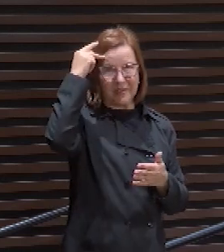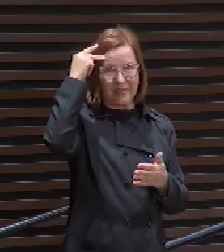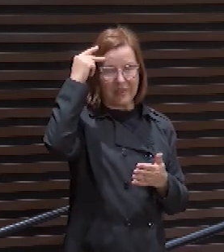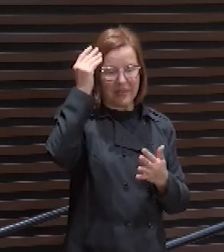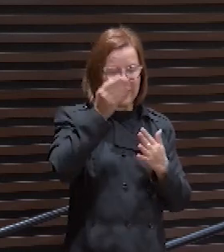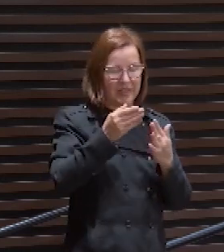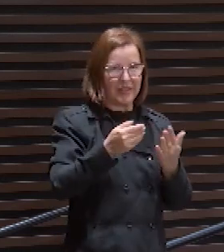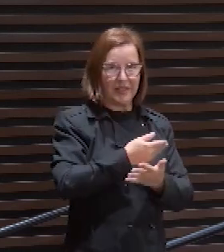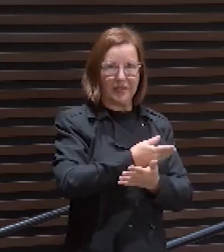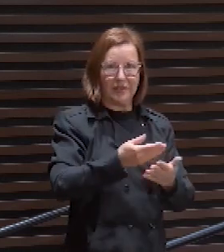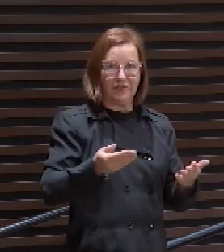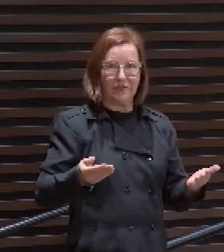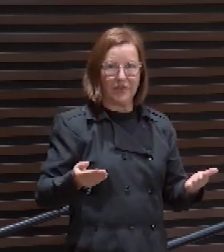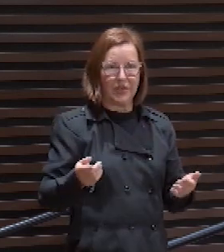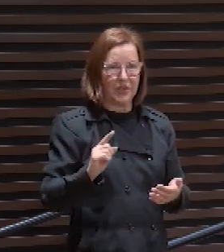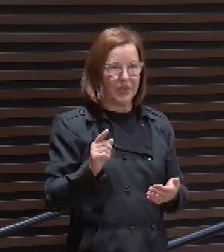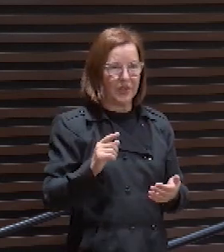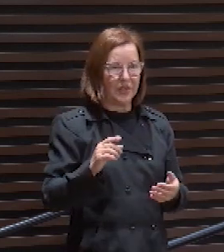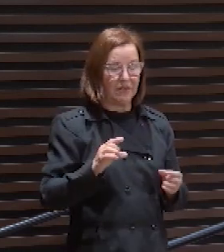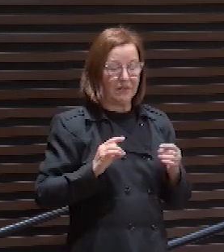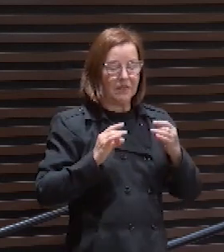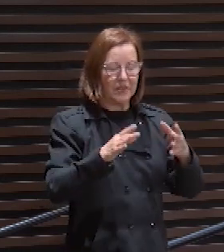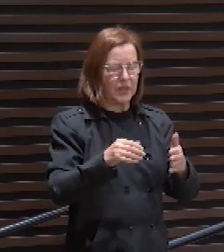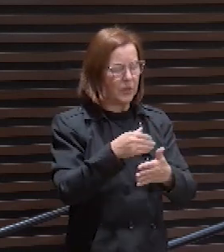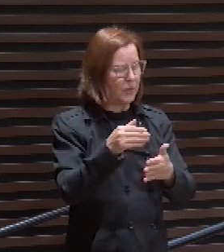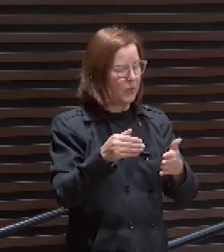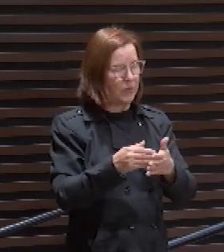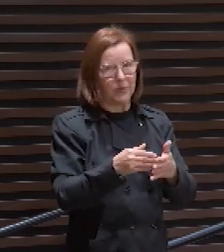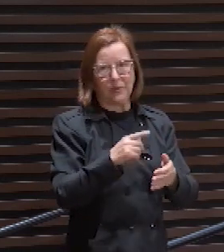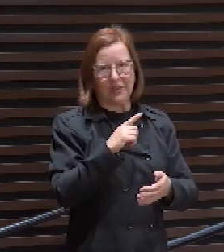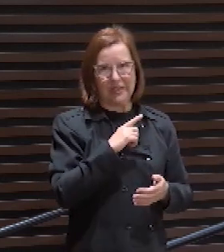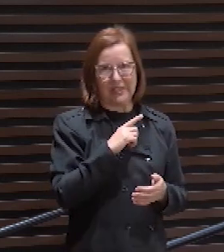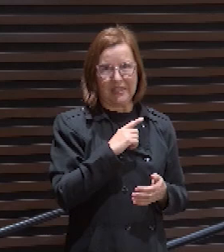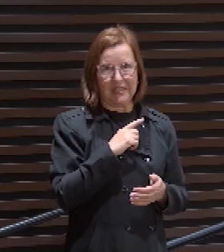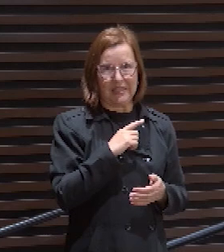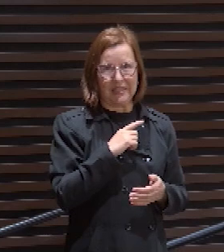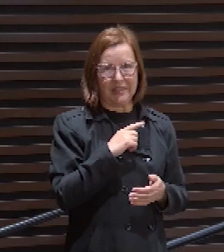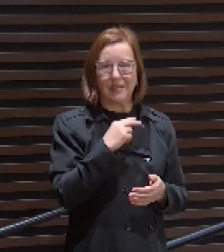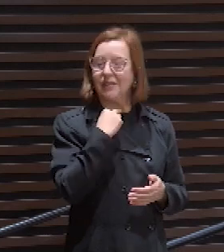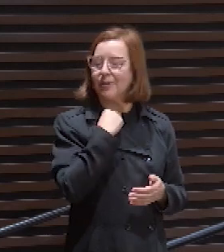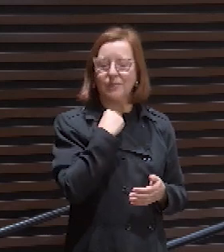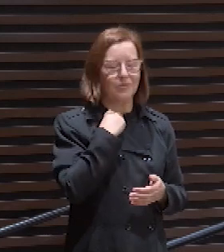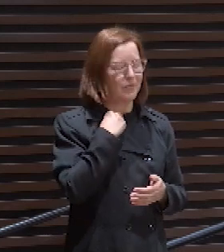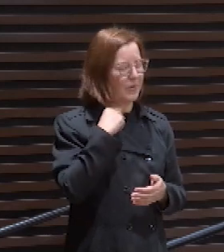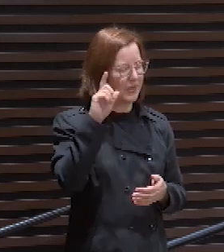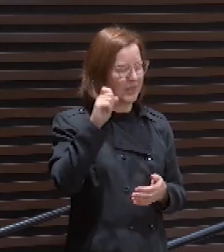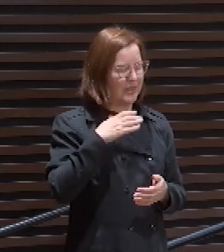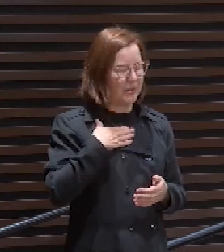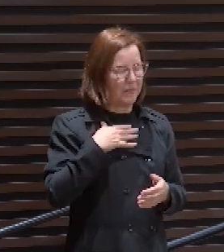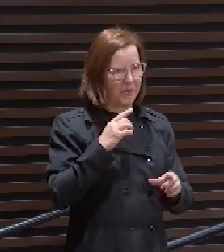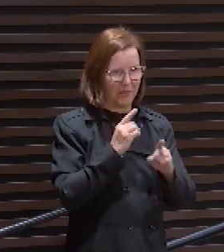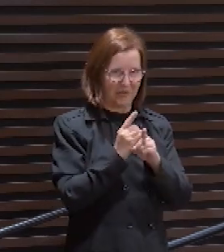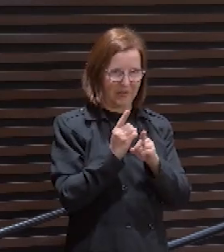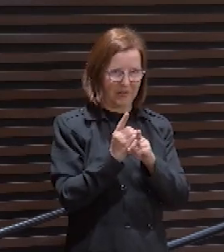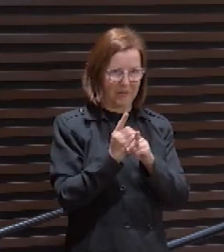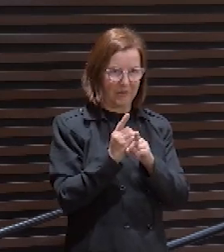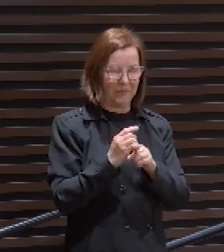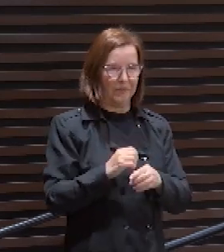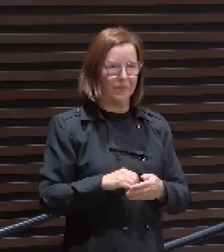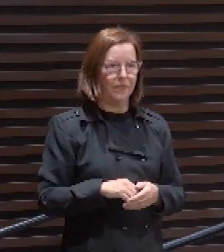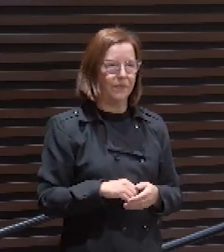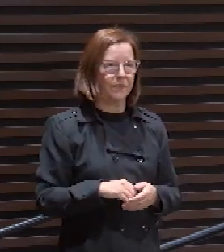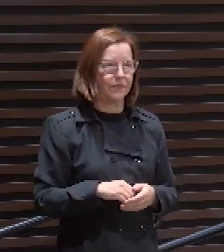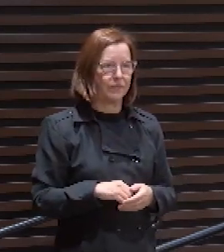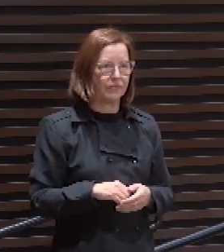dentre vós não renuncia a tudo quanto tem, não pode ser meu discípulo. Já